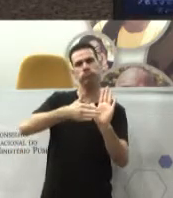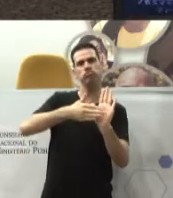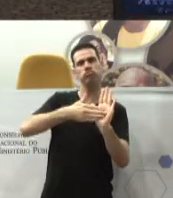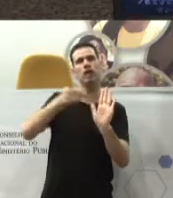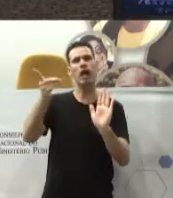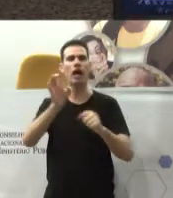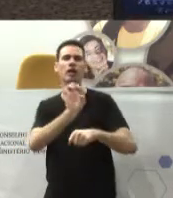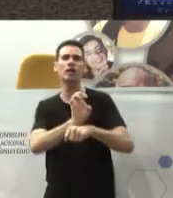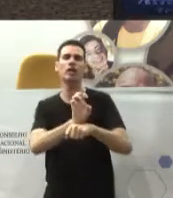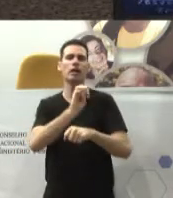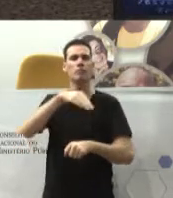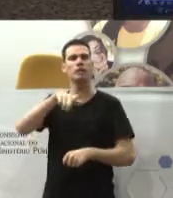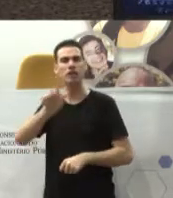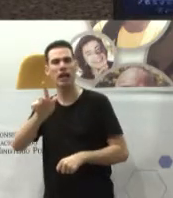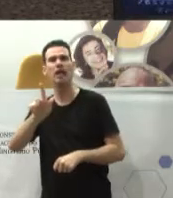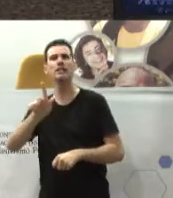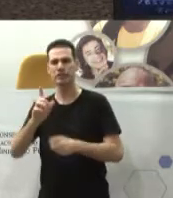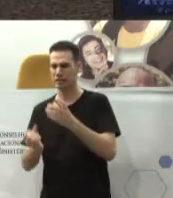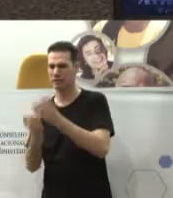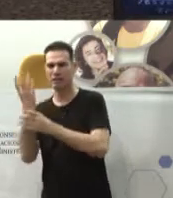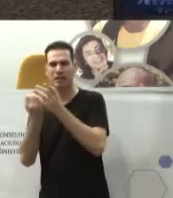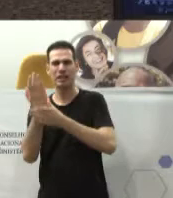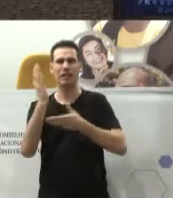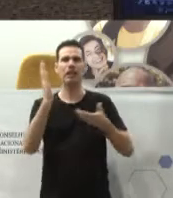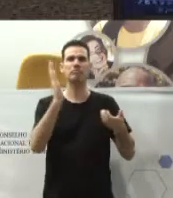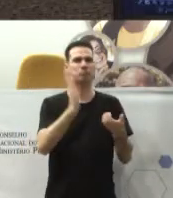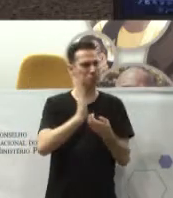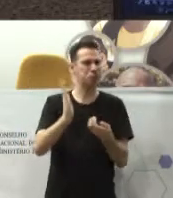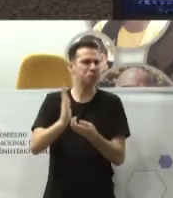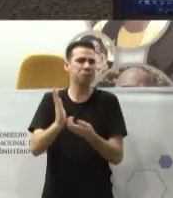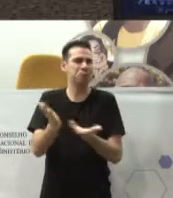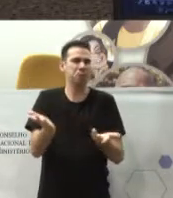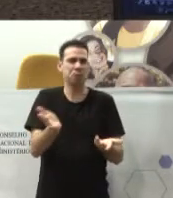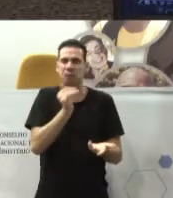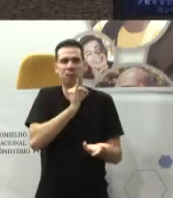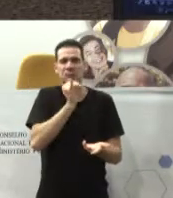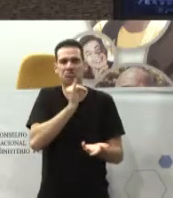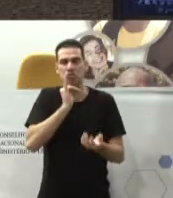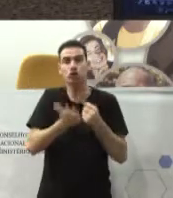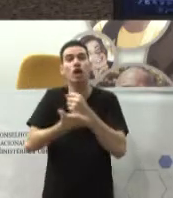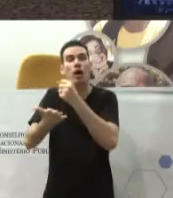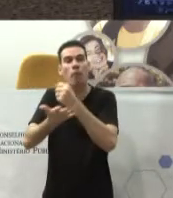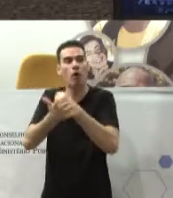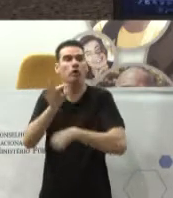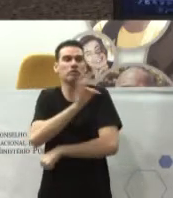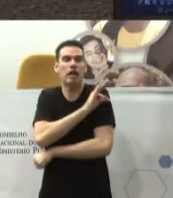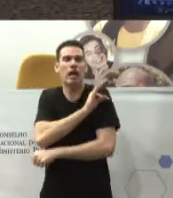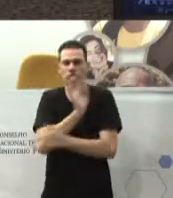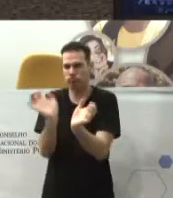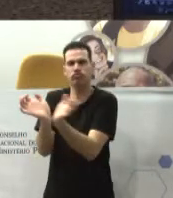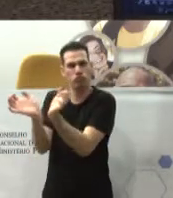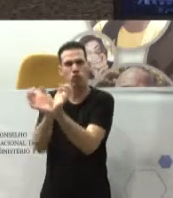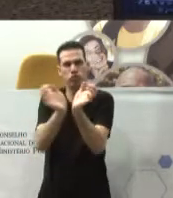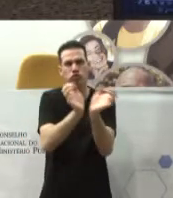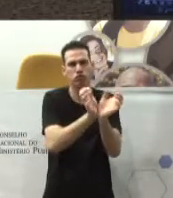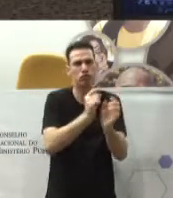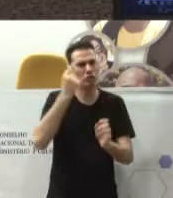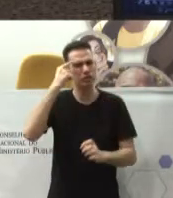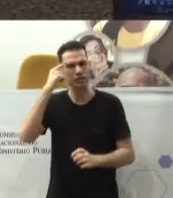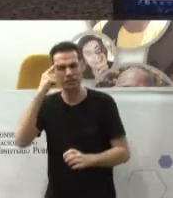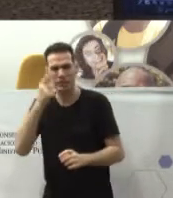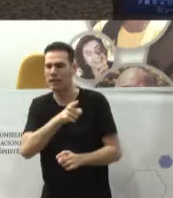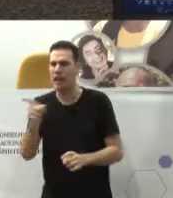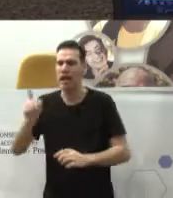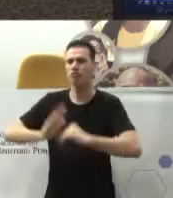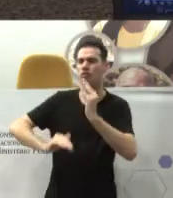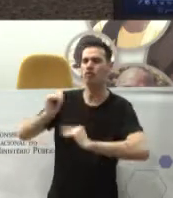Gerais de criar câmaras de apoio técnico, em que o poder público disponibiliza dentro da Câmara um profissional da